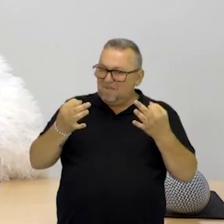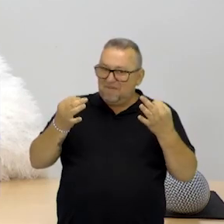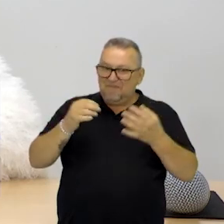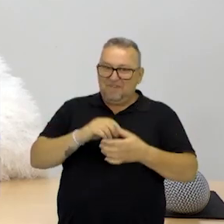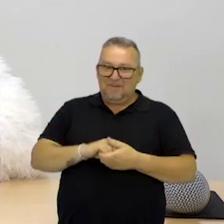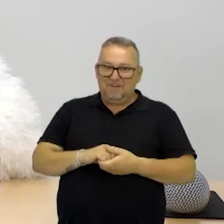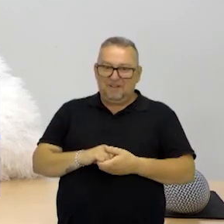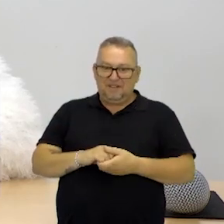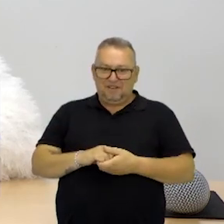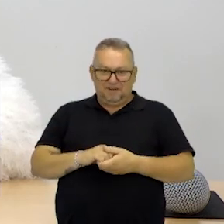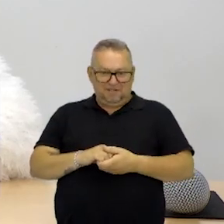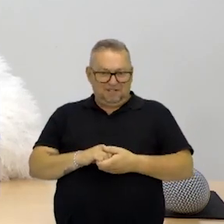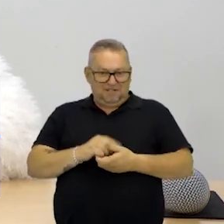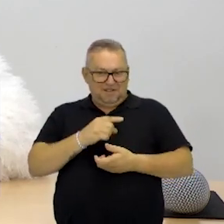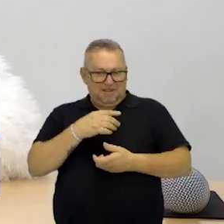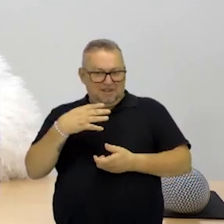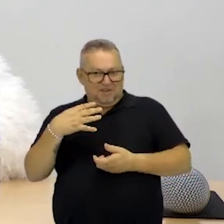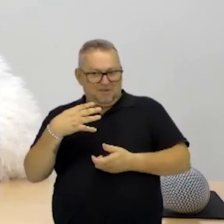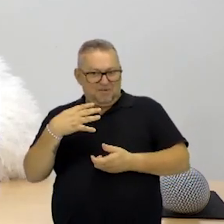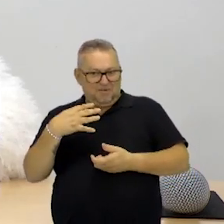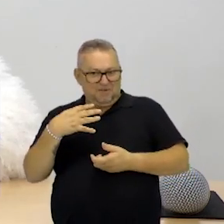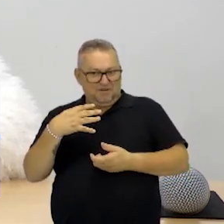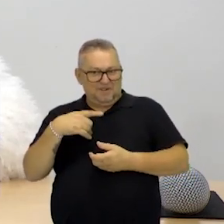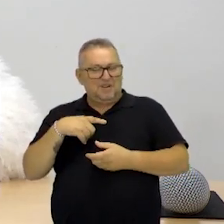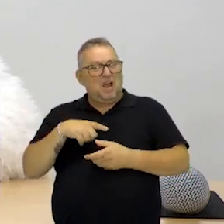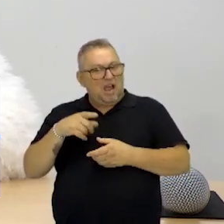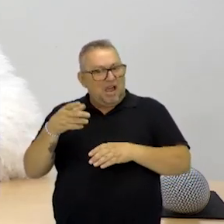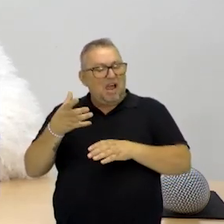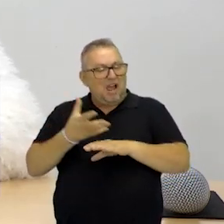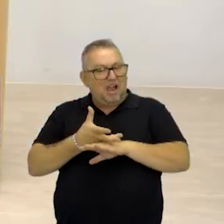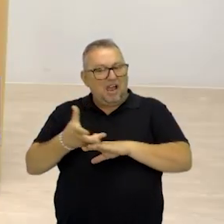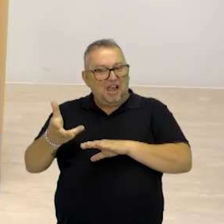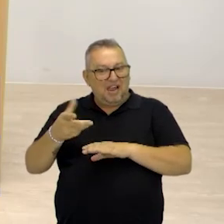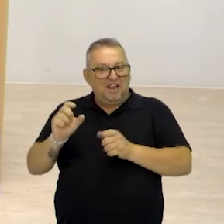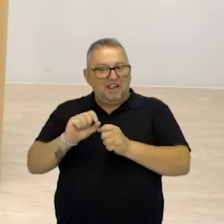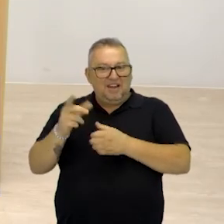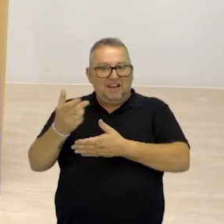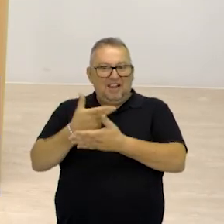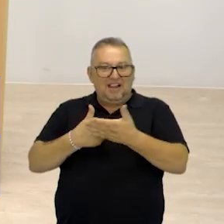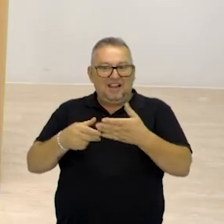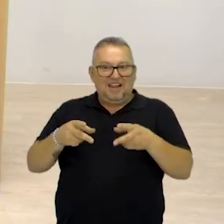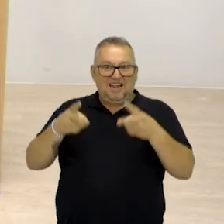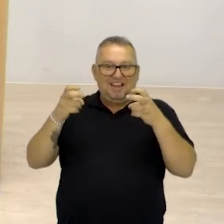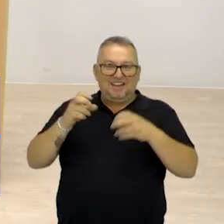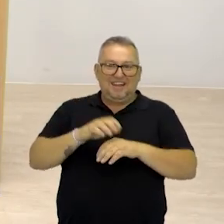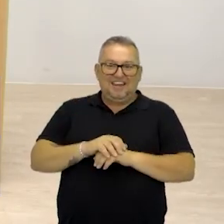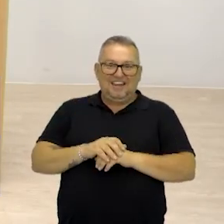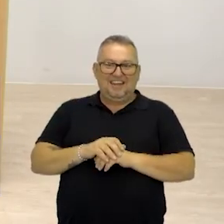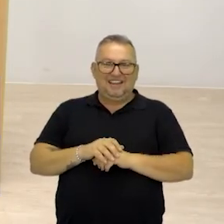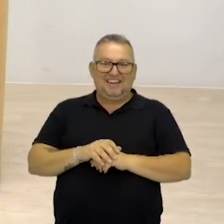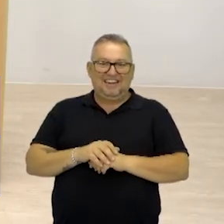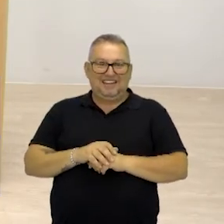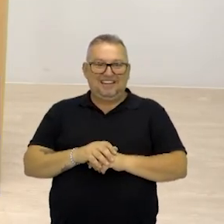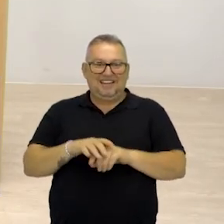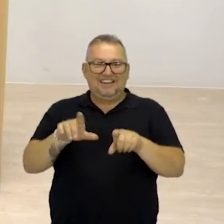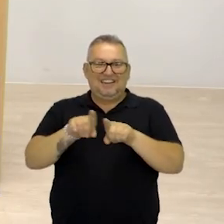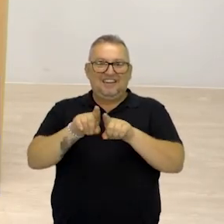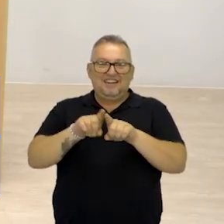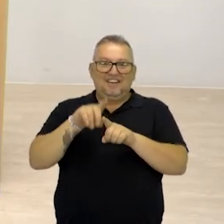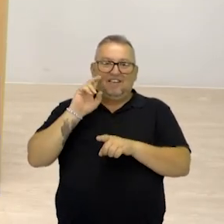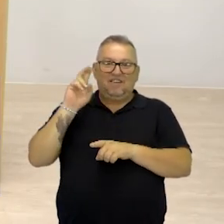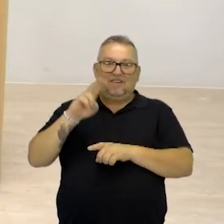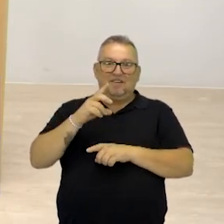aparagrama. Aparagrama, isso daí é diferenciado, né? Acho que eles viram o desenho ali, acharam que era pra paragrama mesmo. E o pentagrama